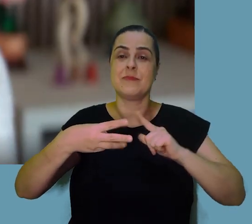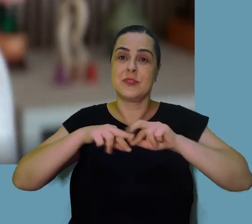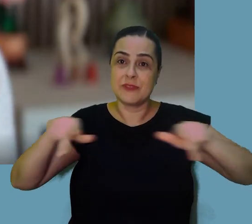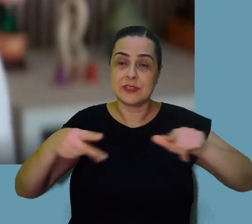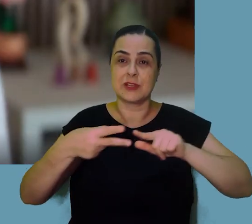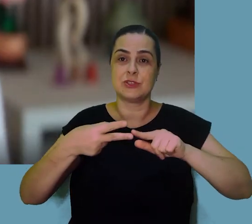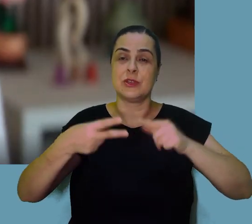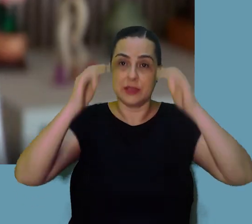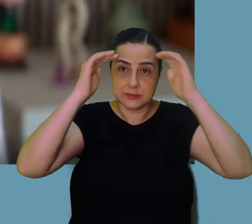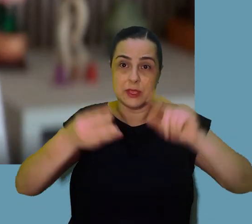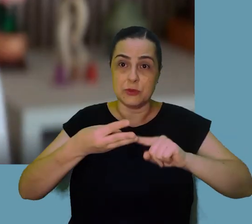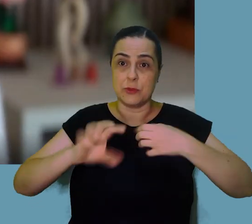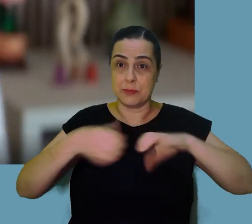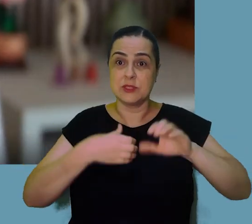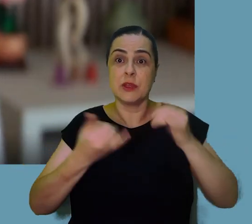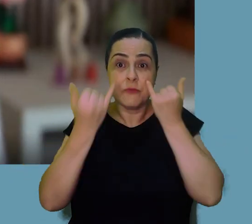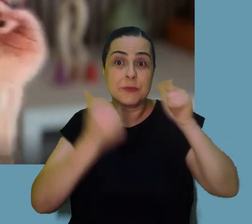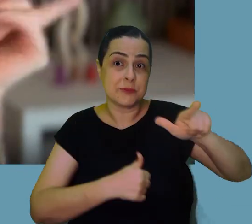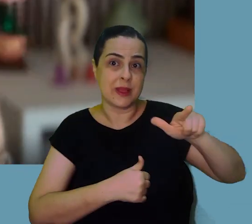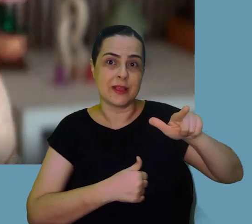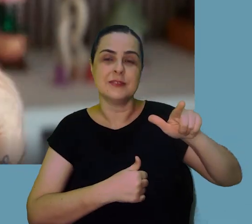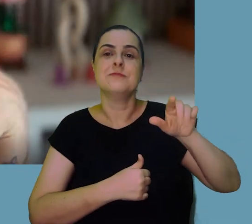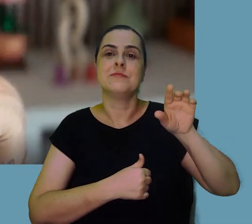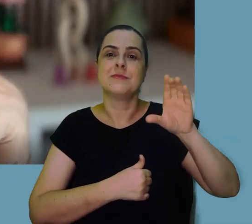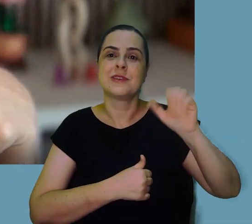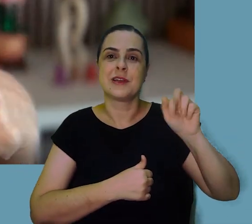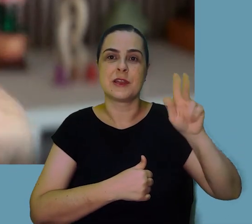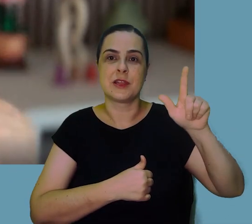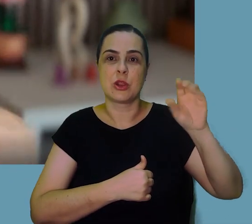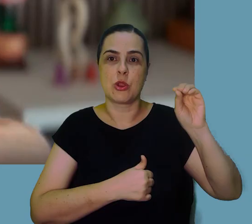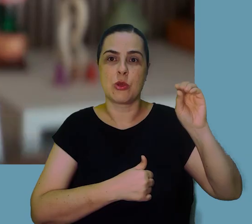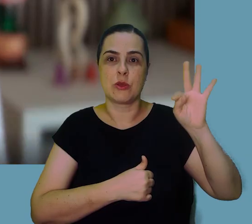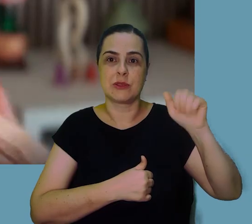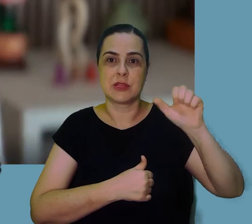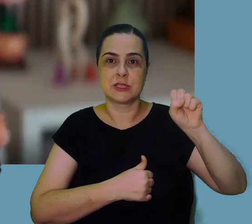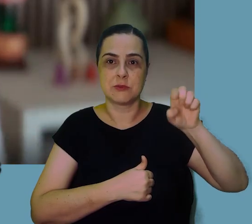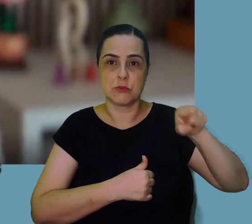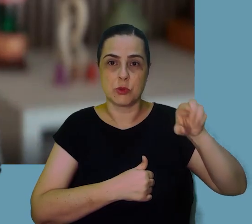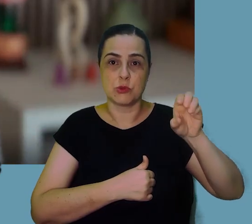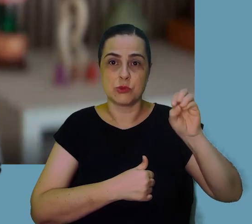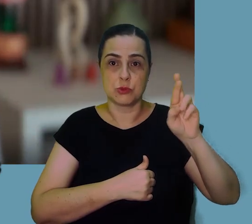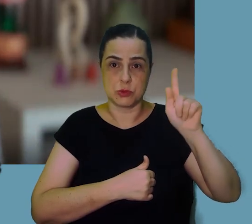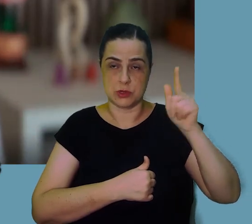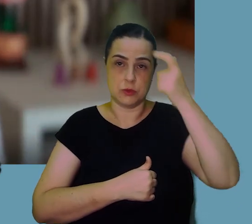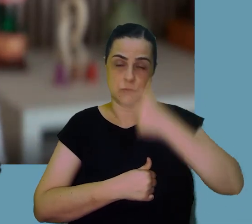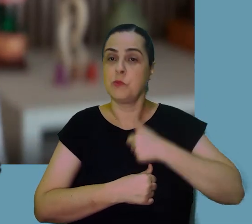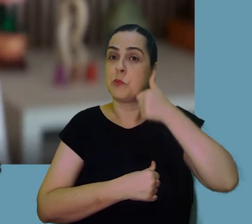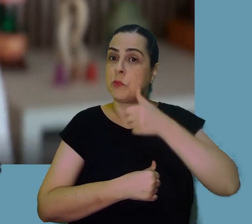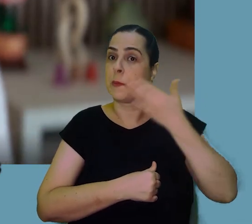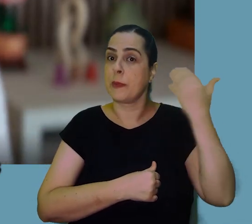que é diversidade, respeito e empatia. Se você quiser saber mais, vai no carlotas.org. Eu sou uma mulher branca,